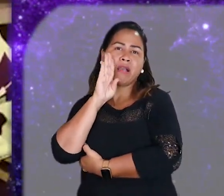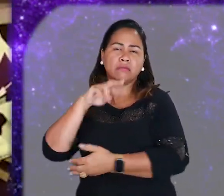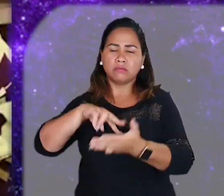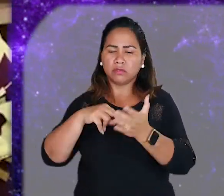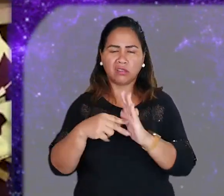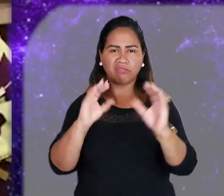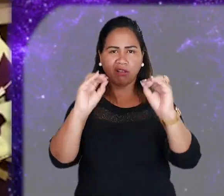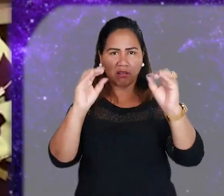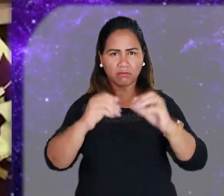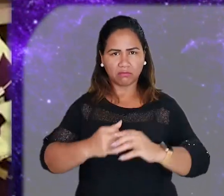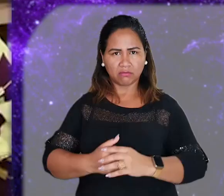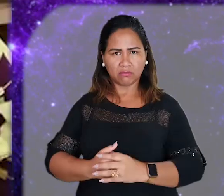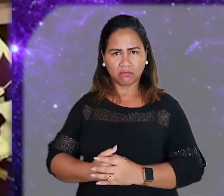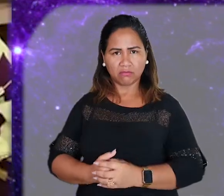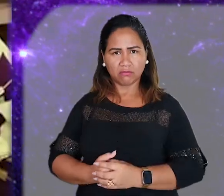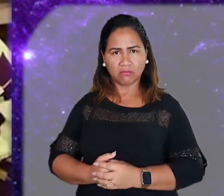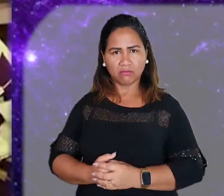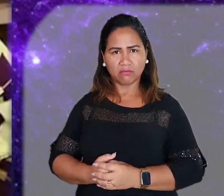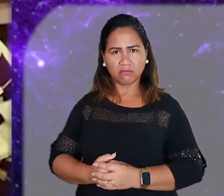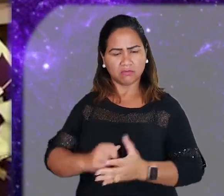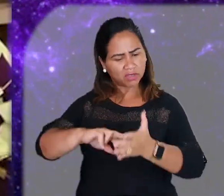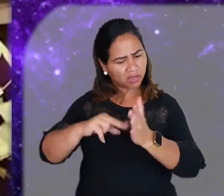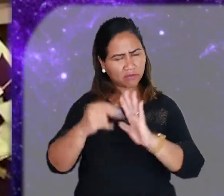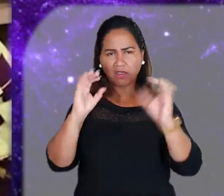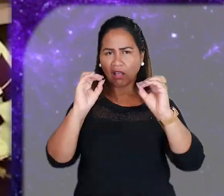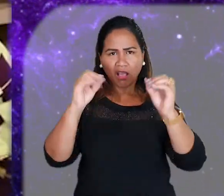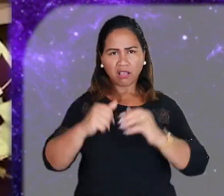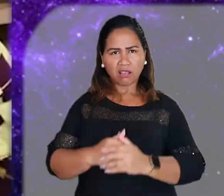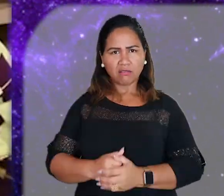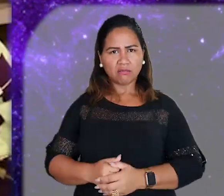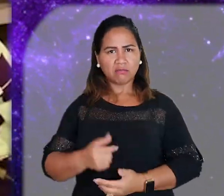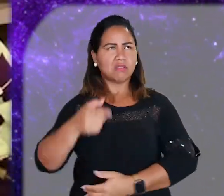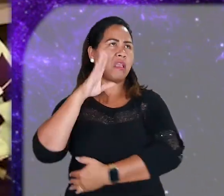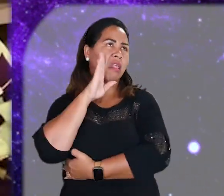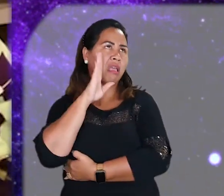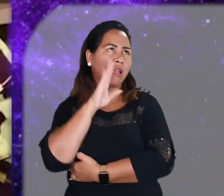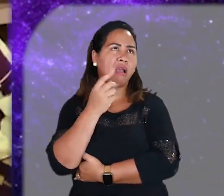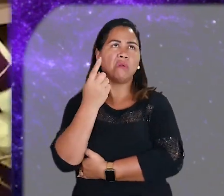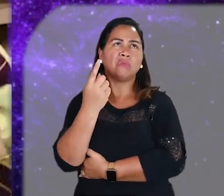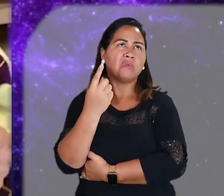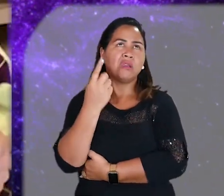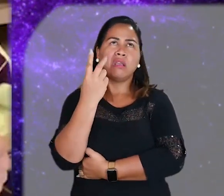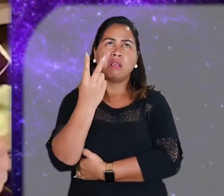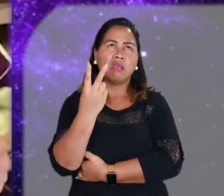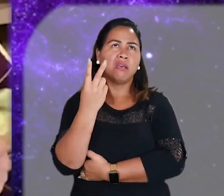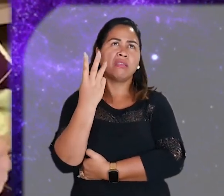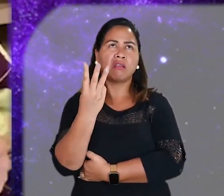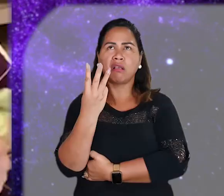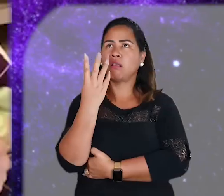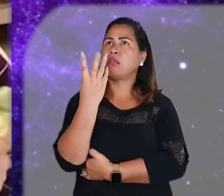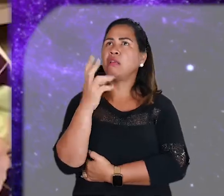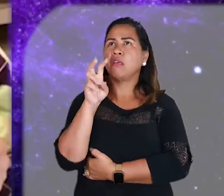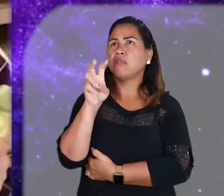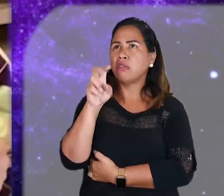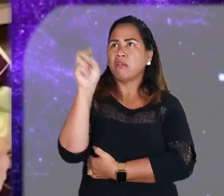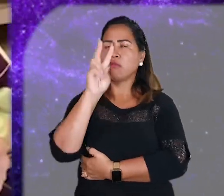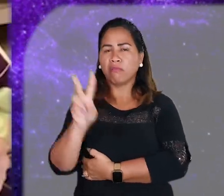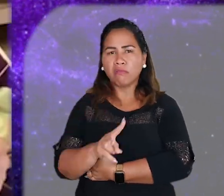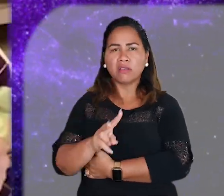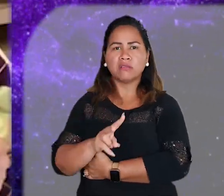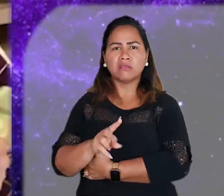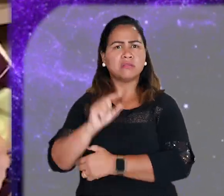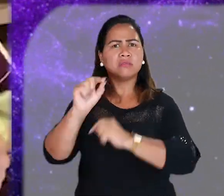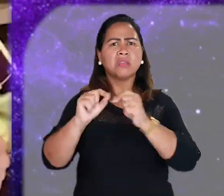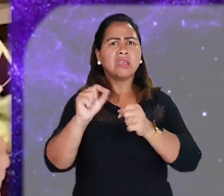você ser legal uma vez não quer dizer bosta nenhuma você ser legal duas vezes